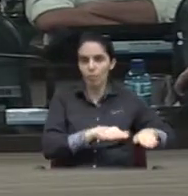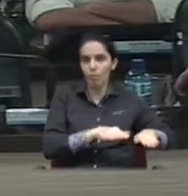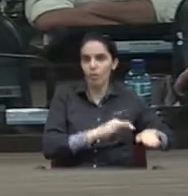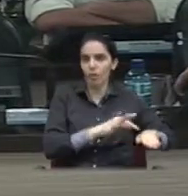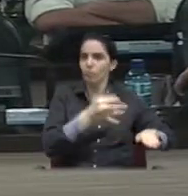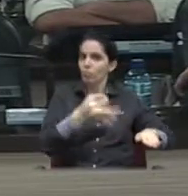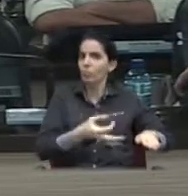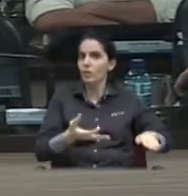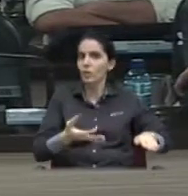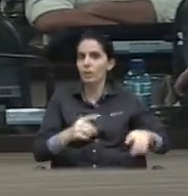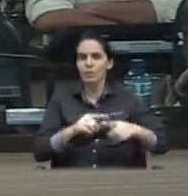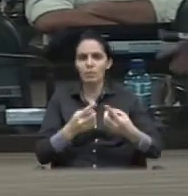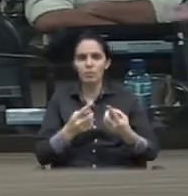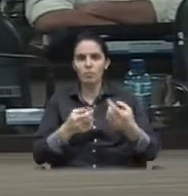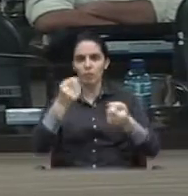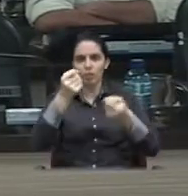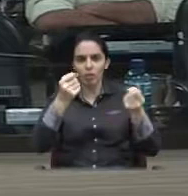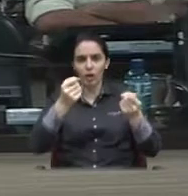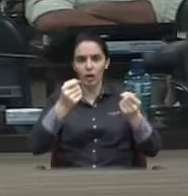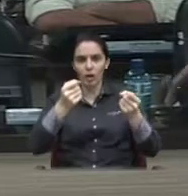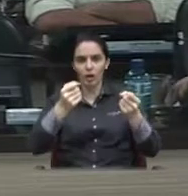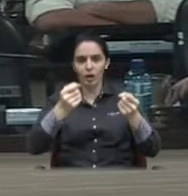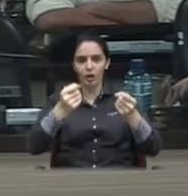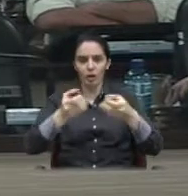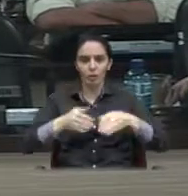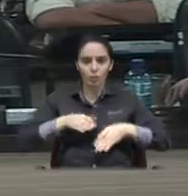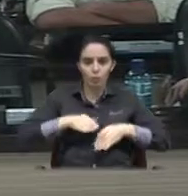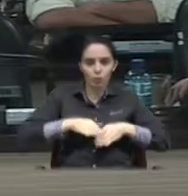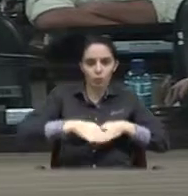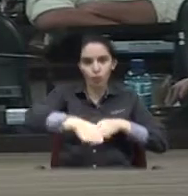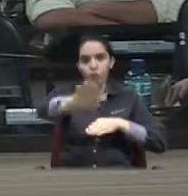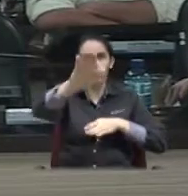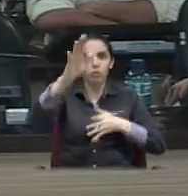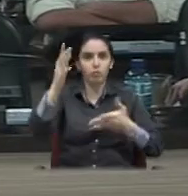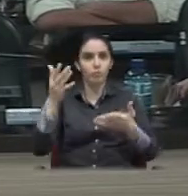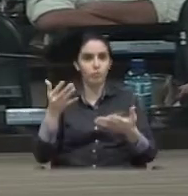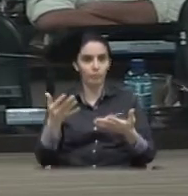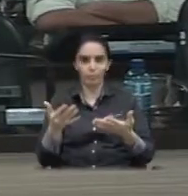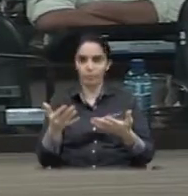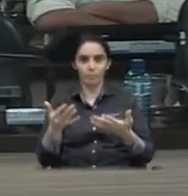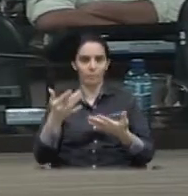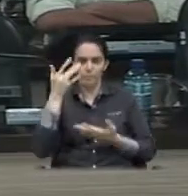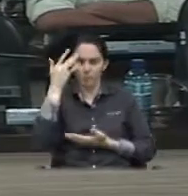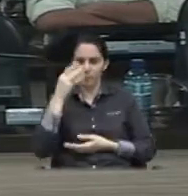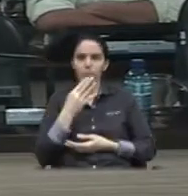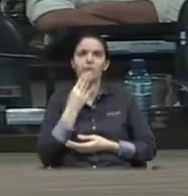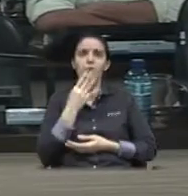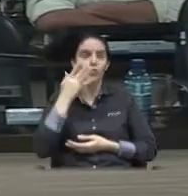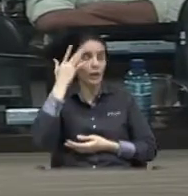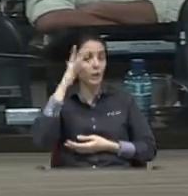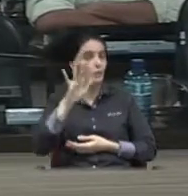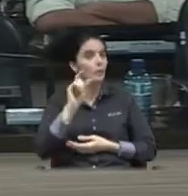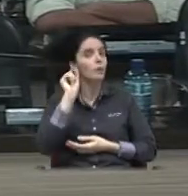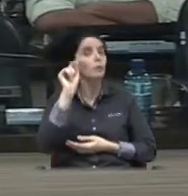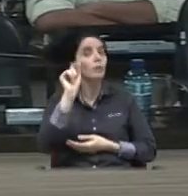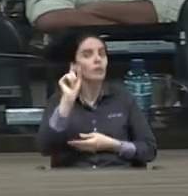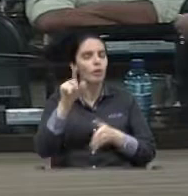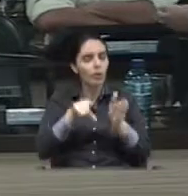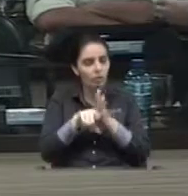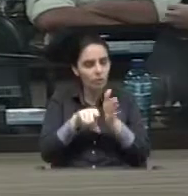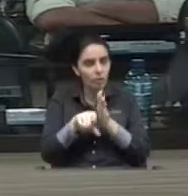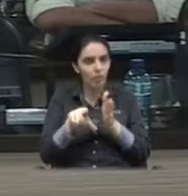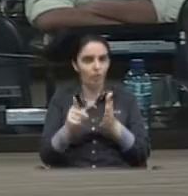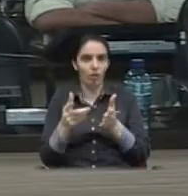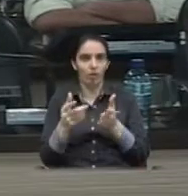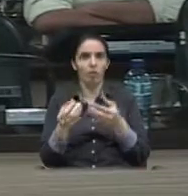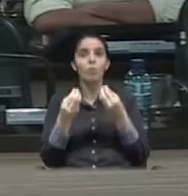situação. Agora, os veículos que estão em movimentos, né? Como é que, eu não sei quem é o órgão competente para poder fazer essa fiscalização, como é que ele